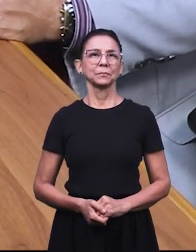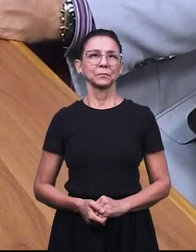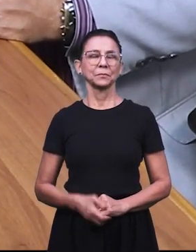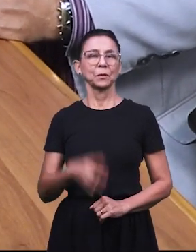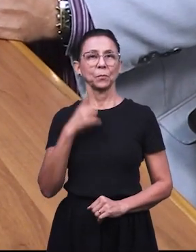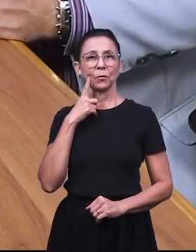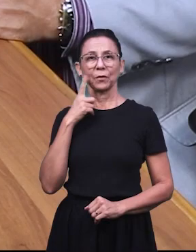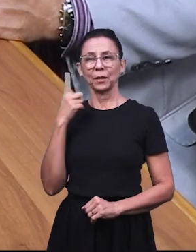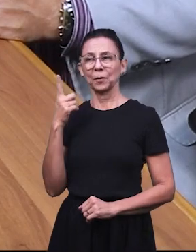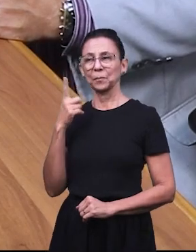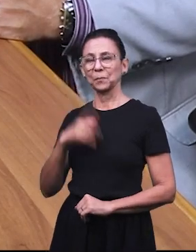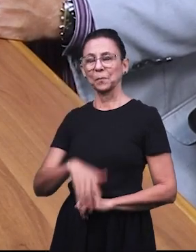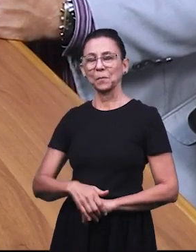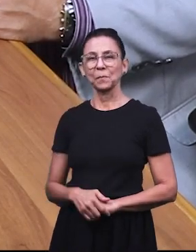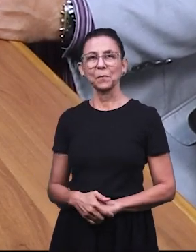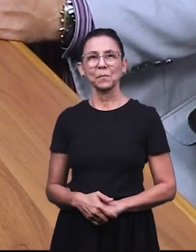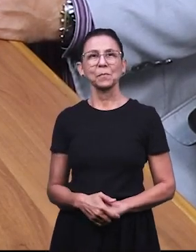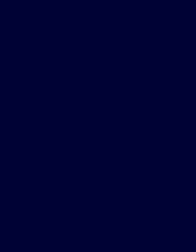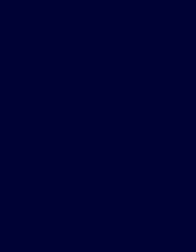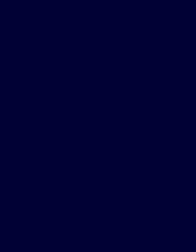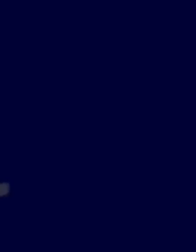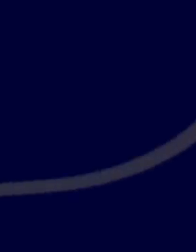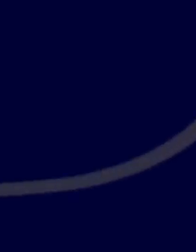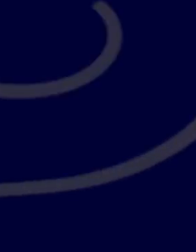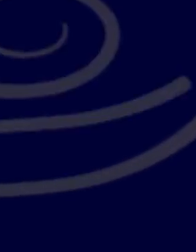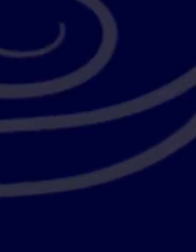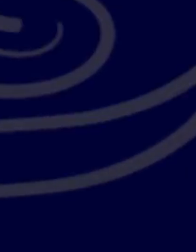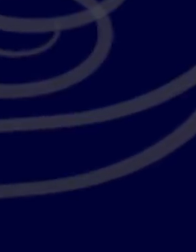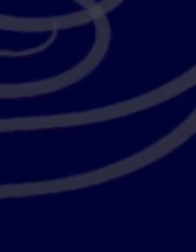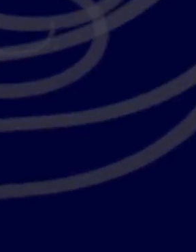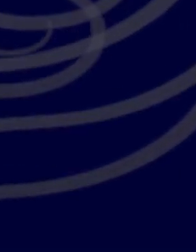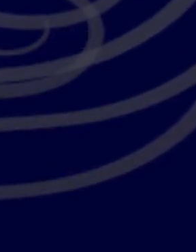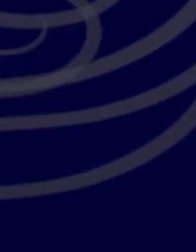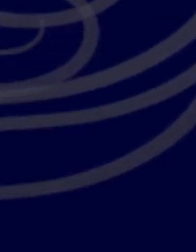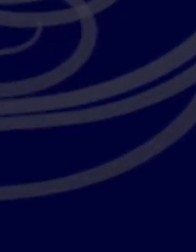programa aqui, vamos assistir a vinheta do Movidos pela Fé?